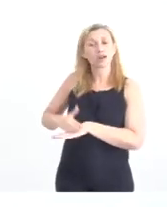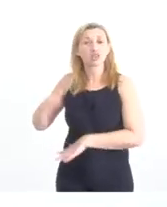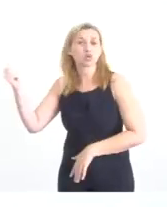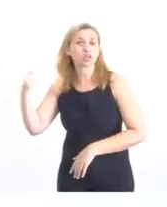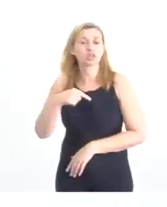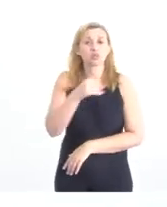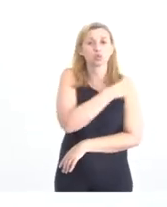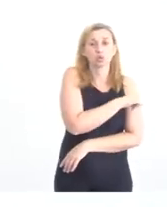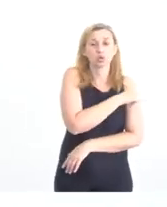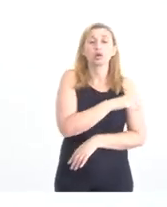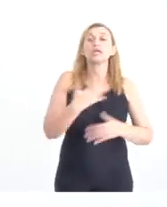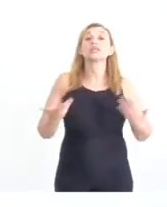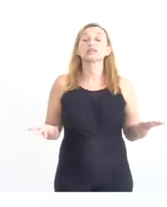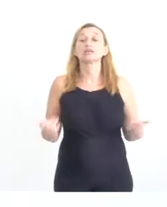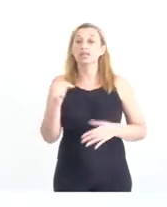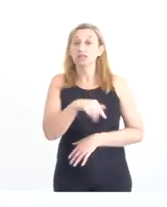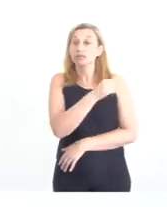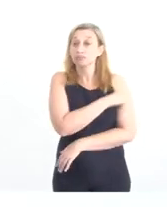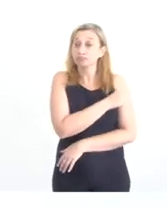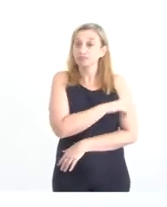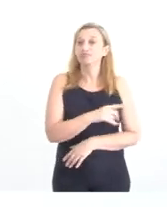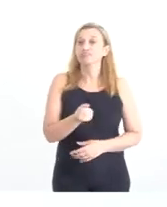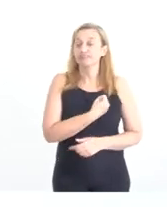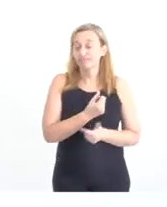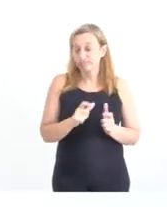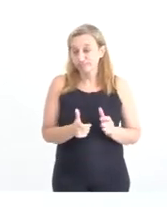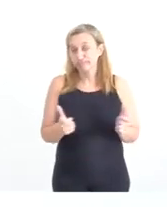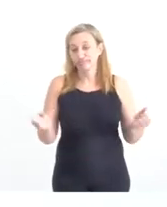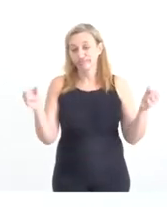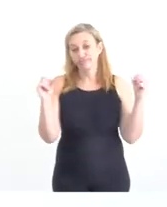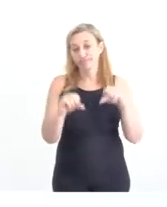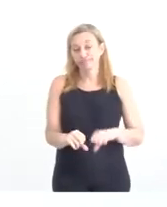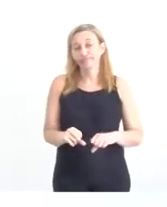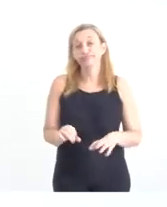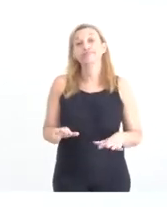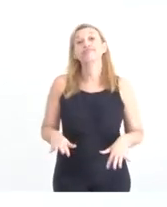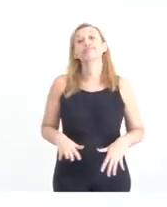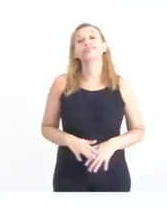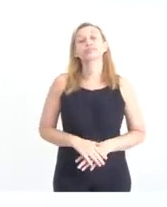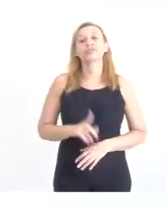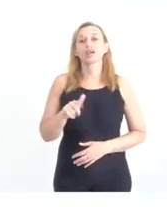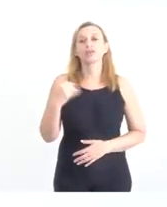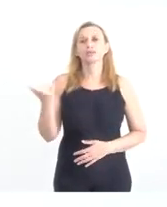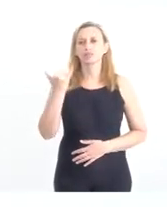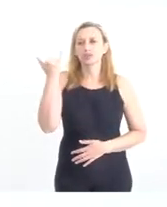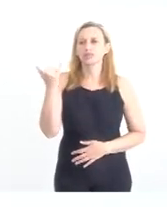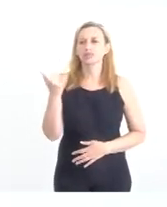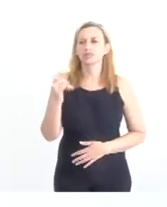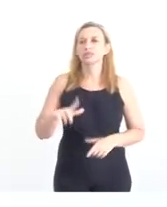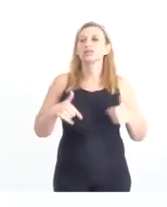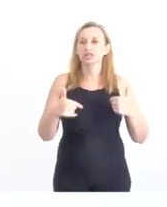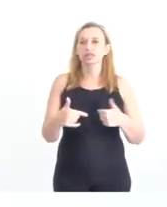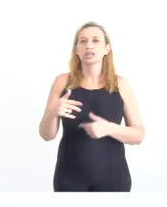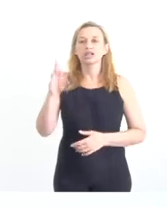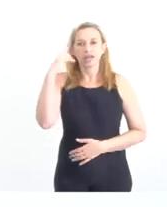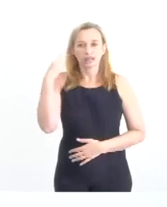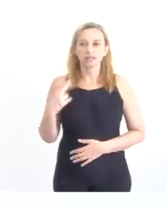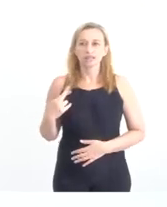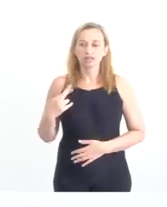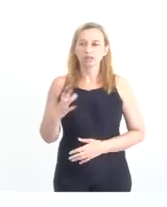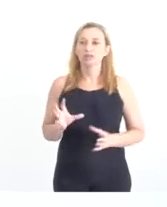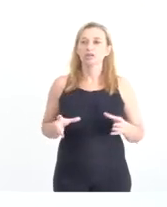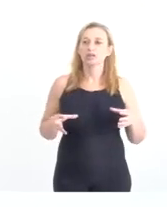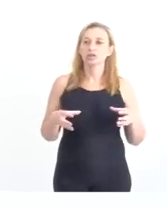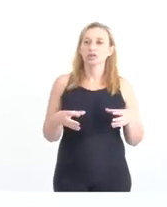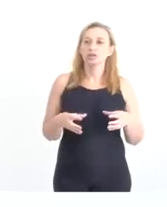mais rápido do Rio de Janeiro portanto aqui no Rio de Janeiro o quadro foi devastador E aí é muito importante que nesse ato Renata Nossa comissão